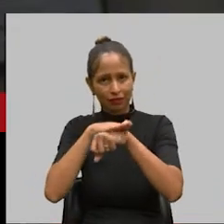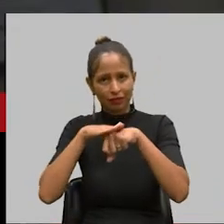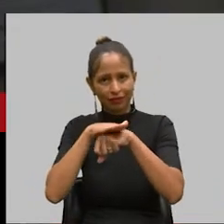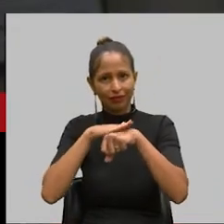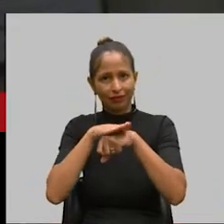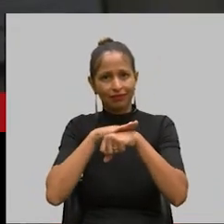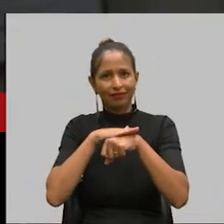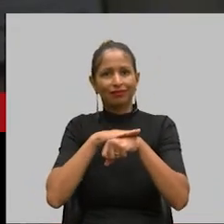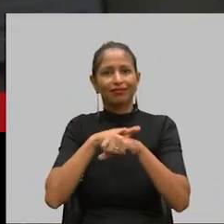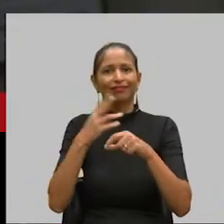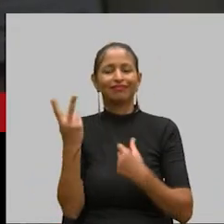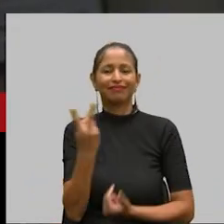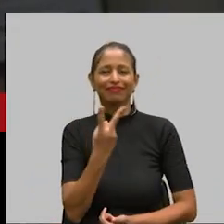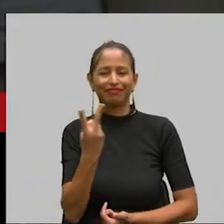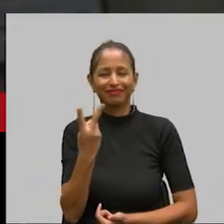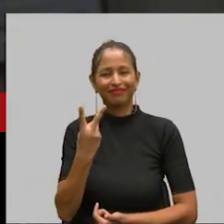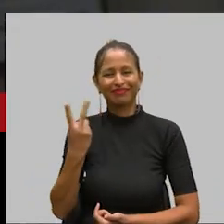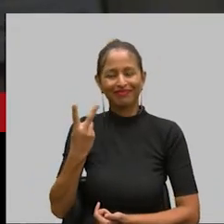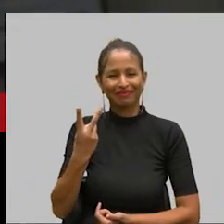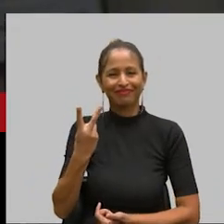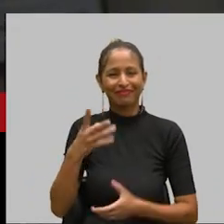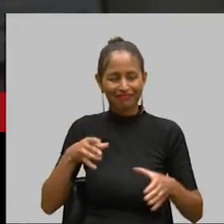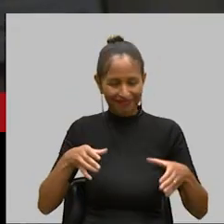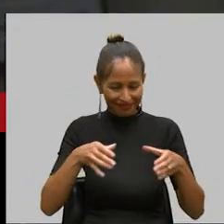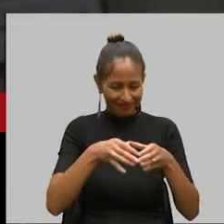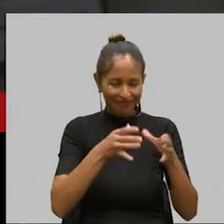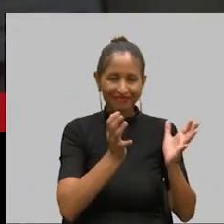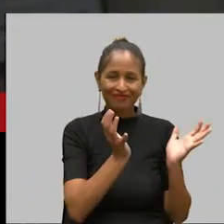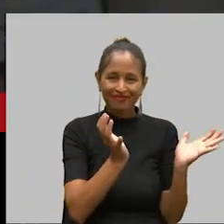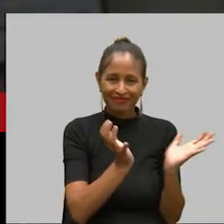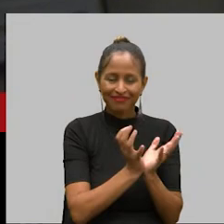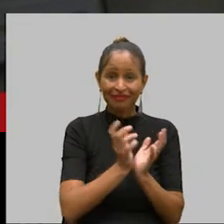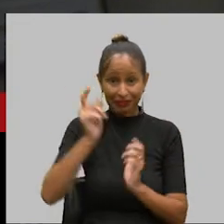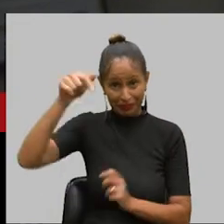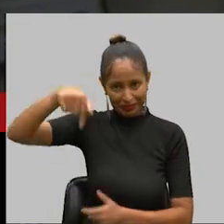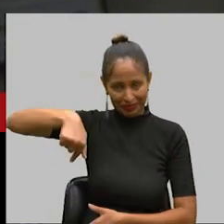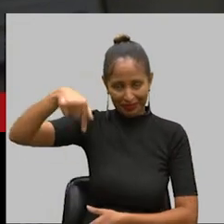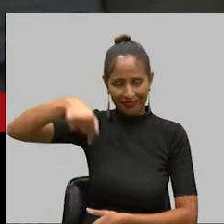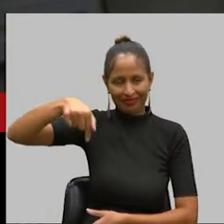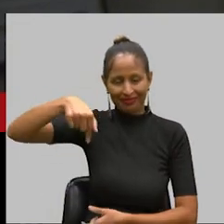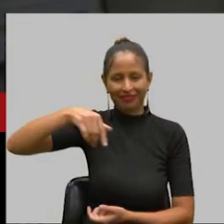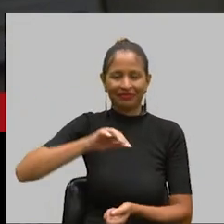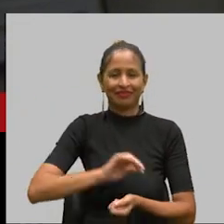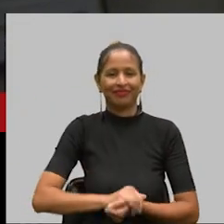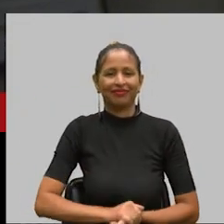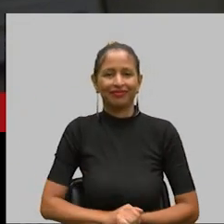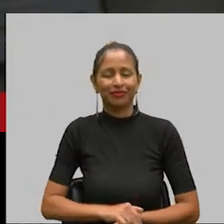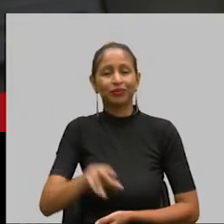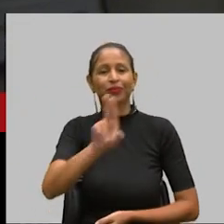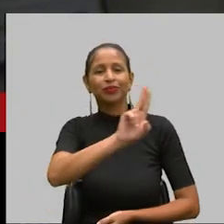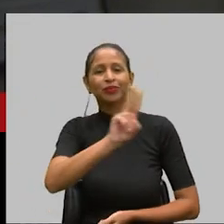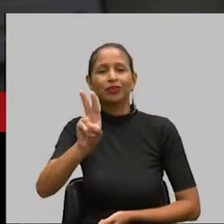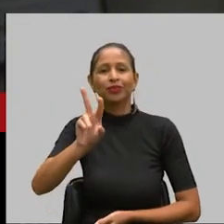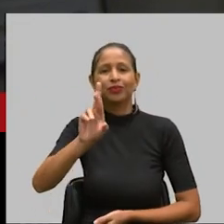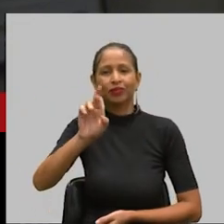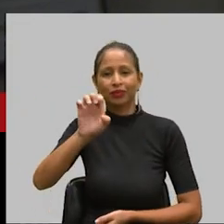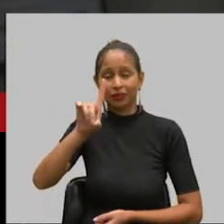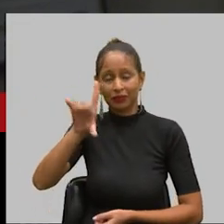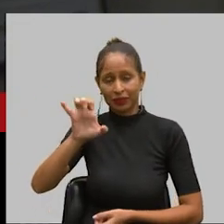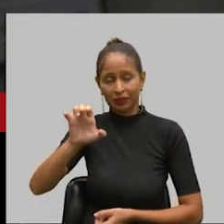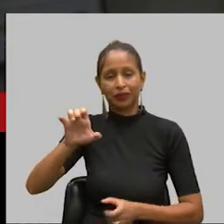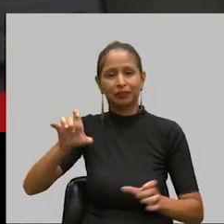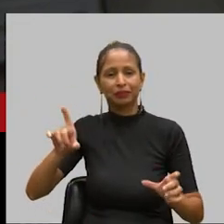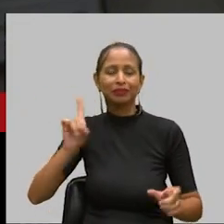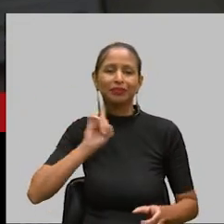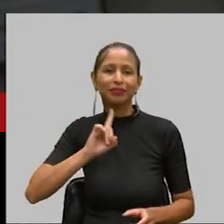uma dupla de companheiros uma comissão de companheiros que veio aqui eh em nome da rede mineira